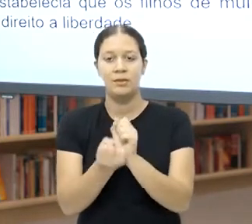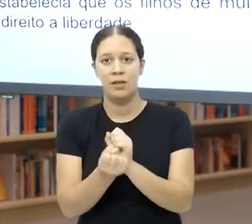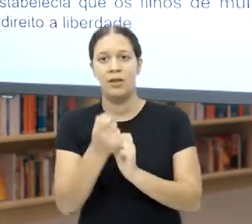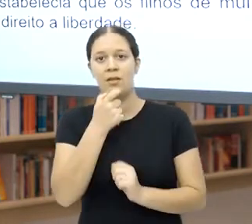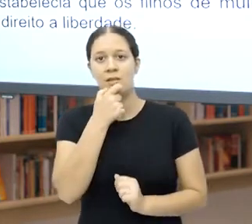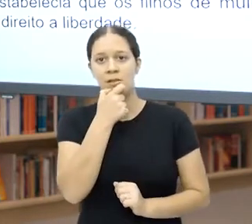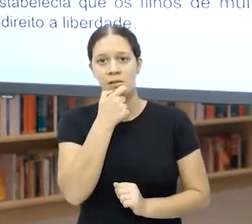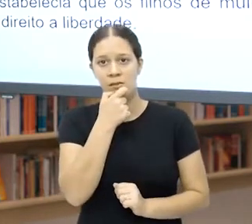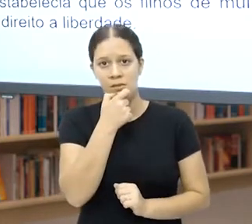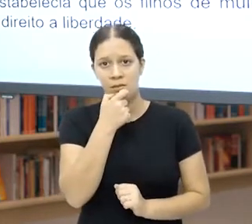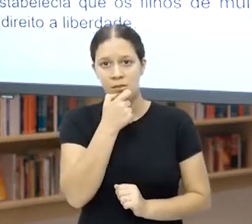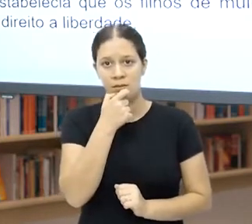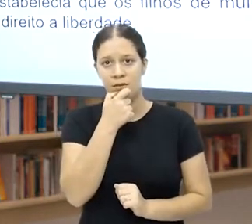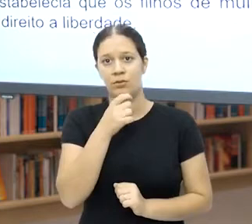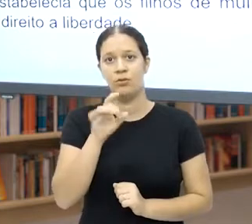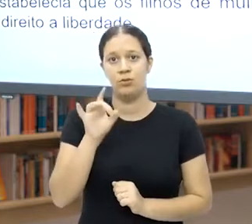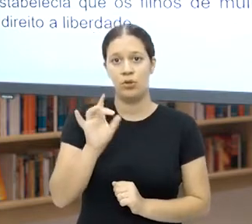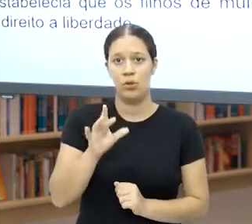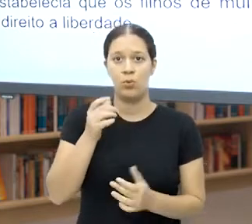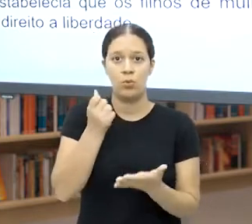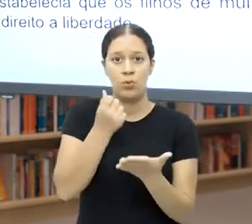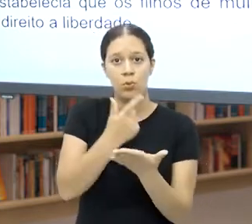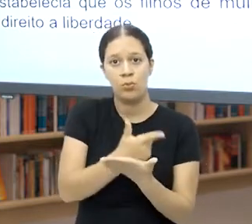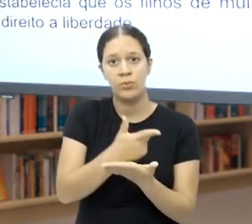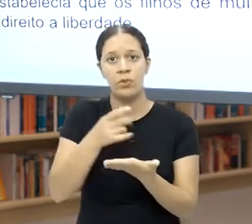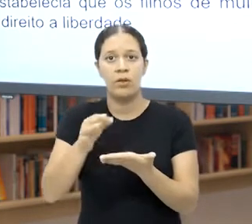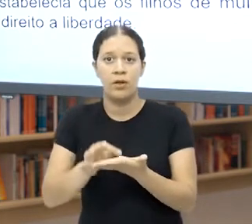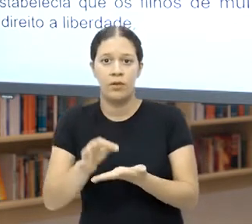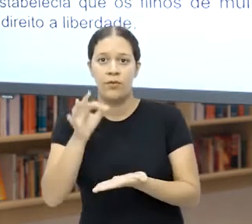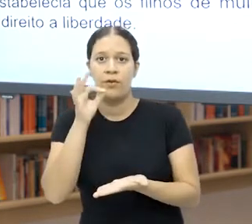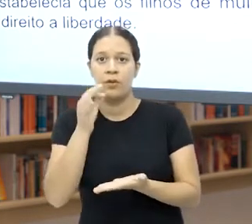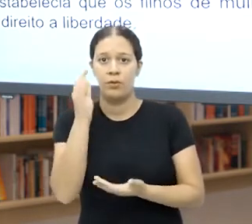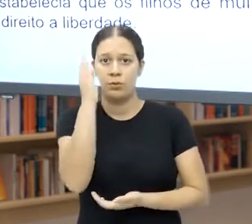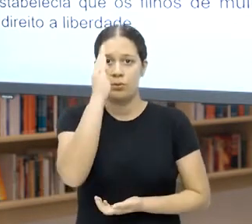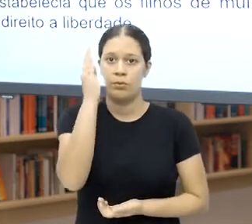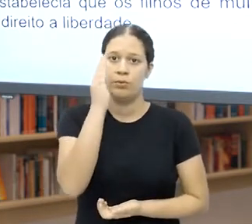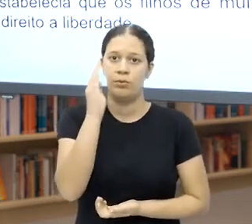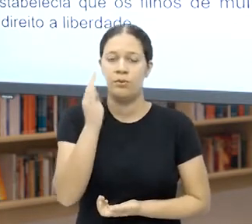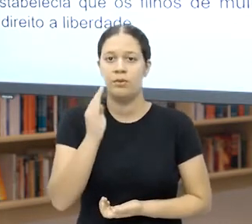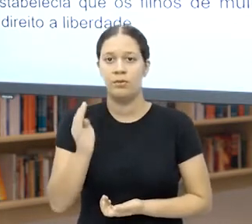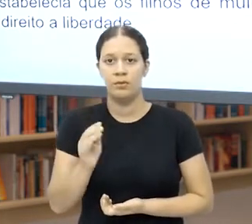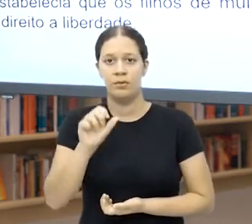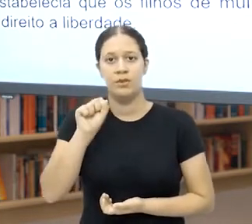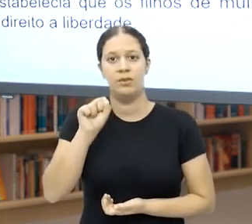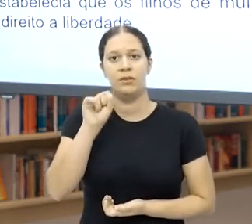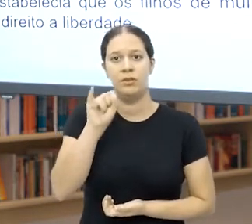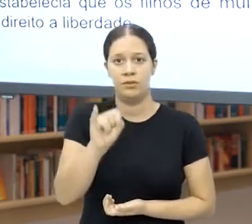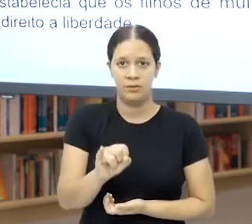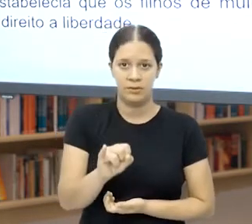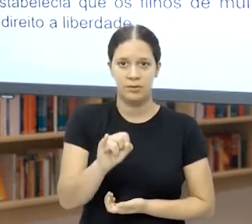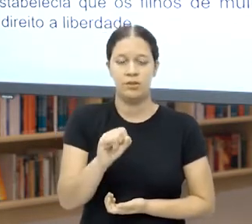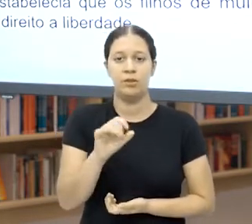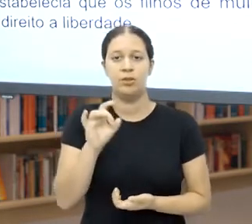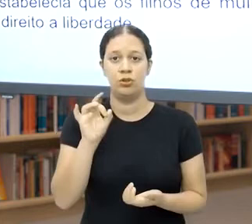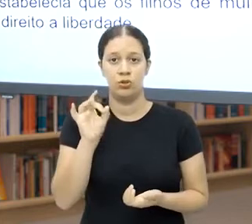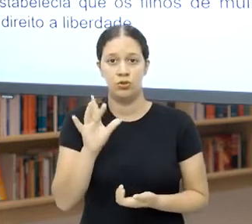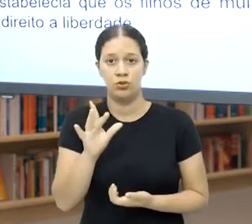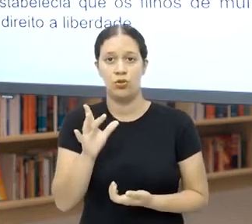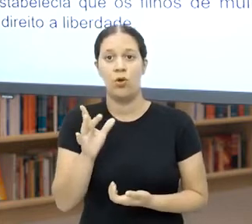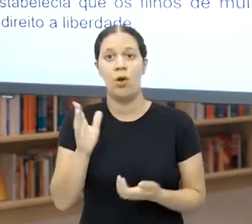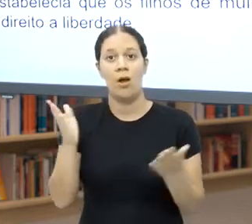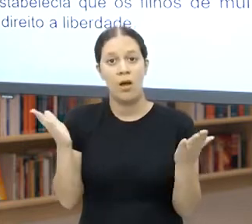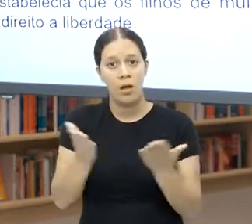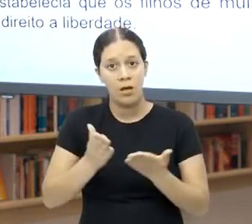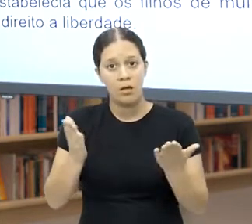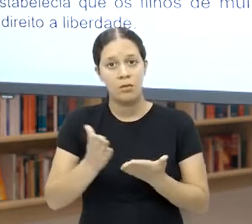pressiona que só vai comprar o café do Brasil, tá certo, se houver uma mão de obra agora